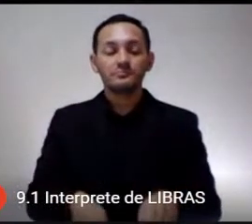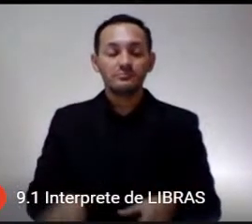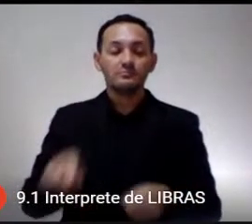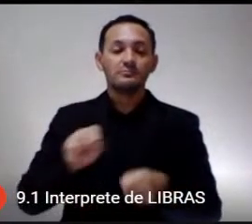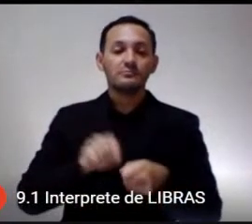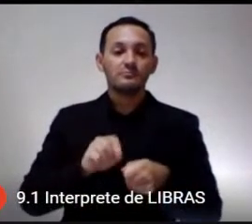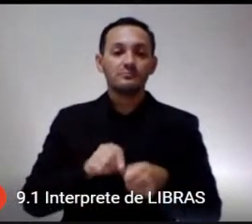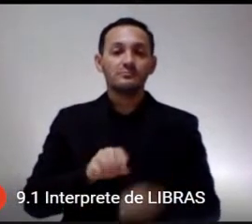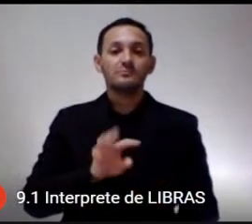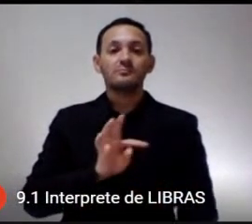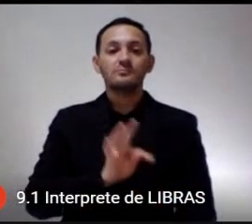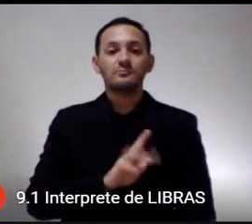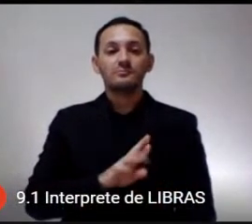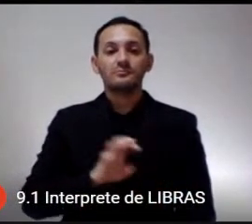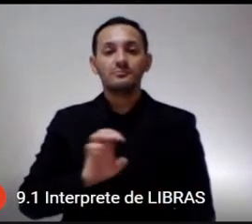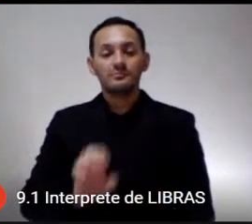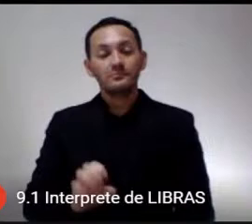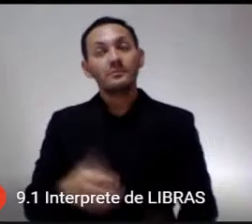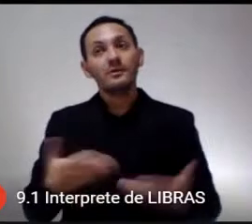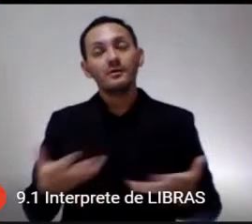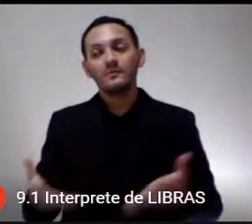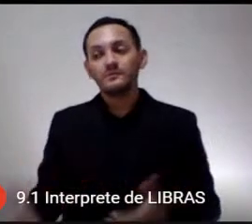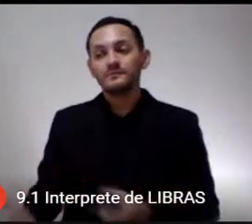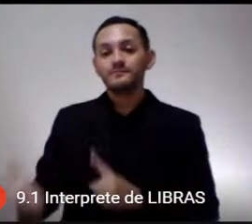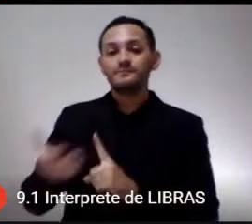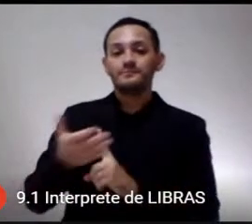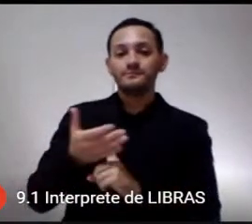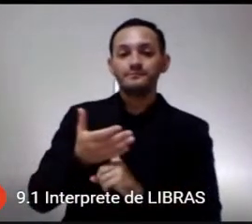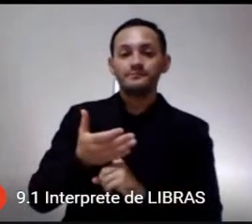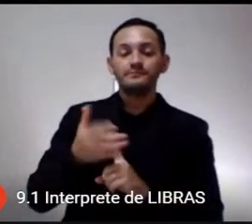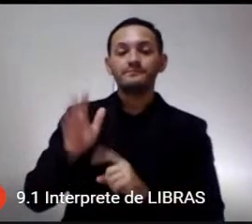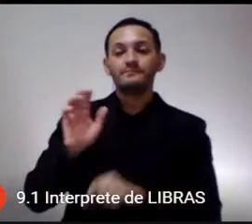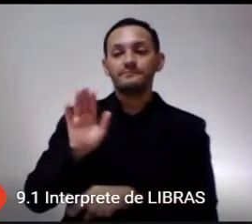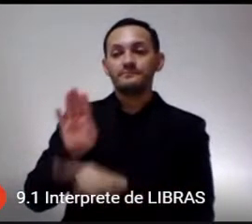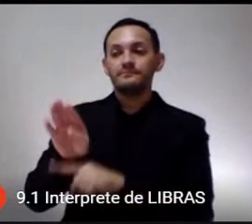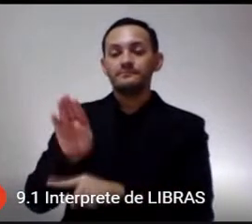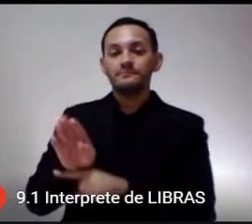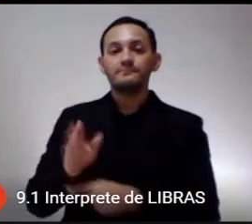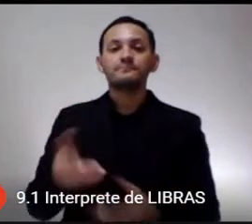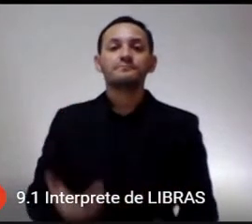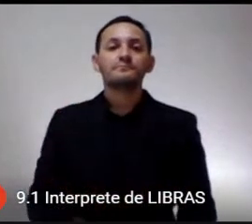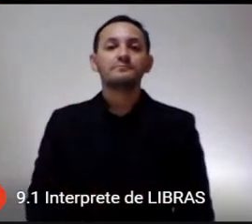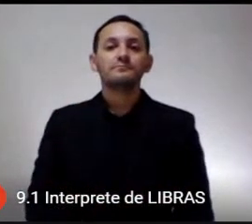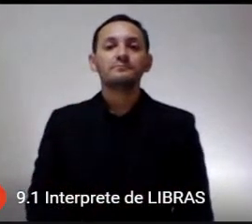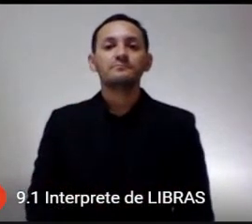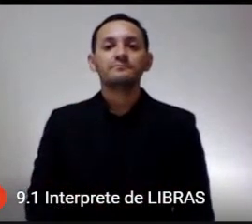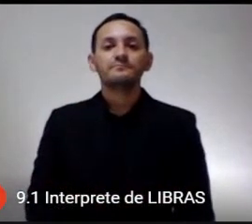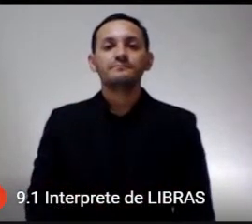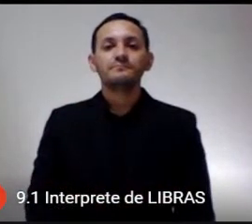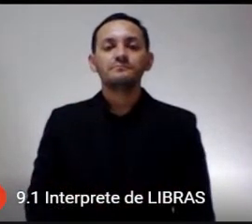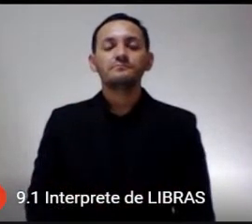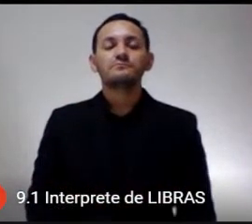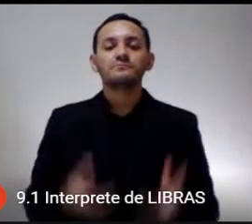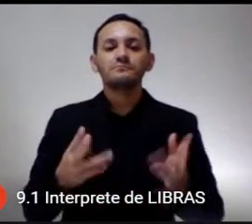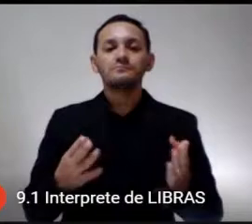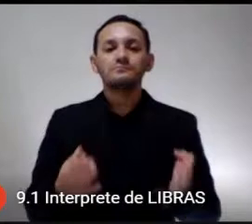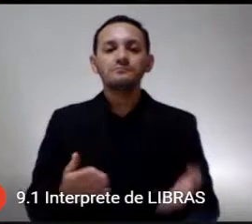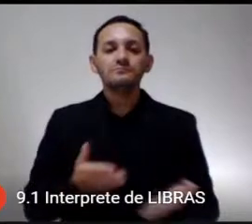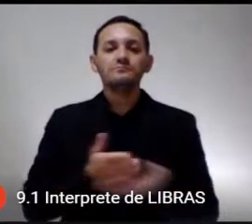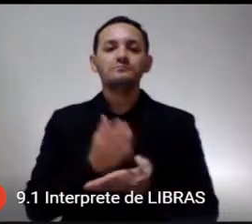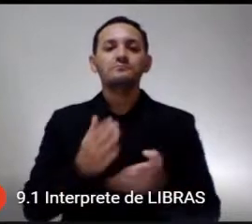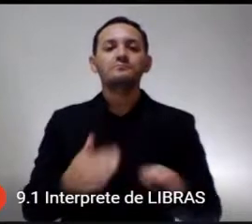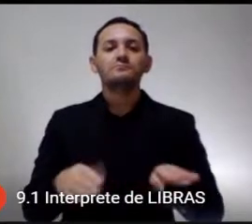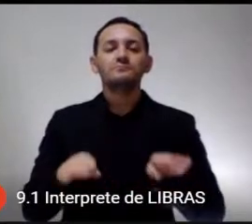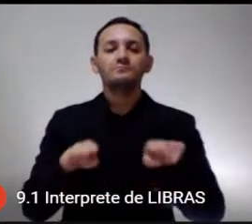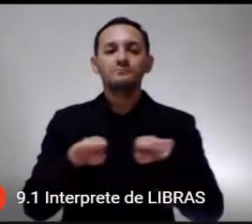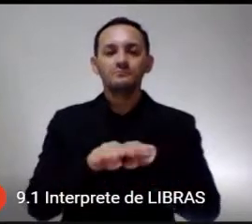para preservar... Isso, essa é a justificativa. Acompanho, Vossa Excelência.